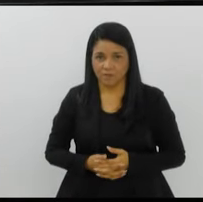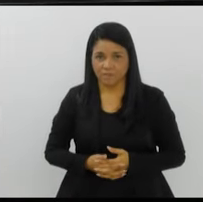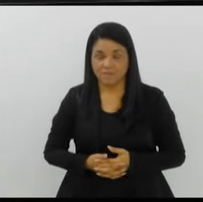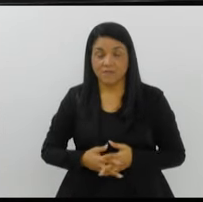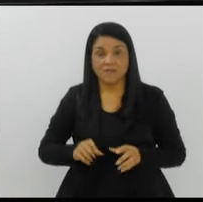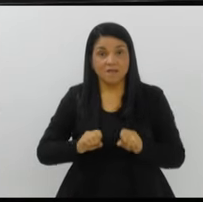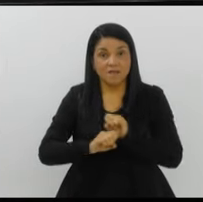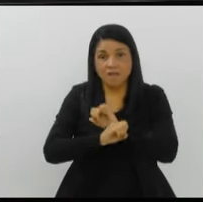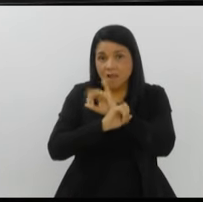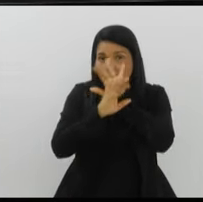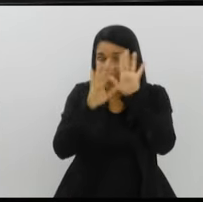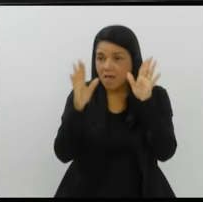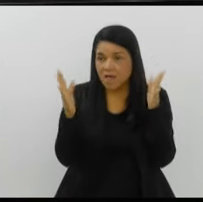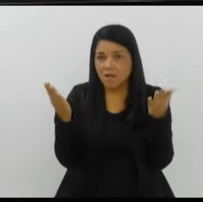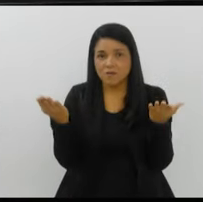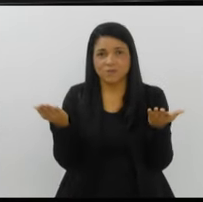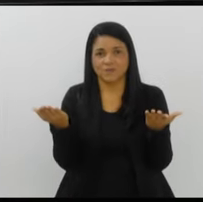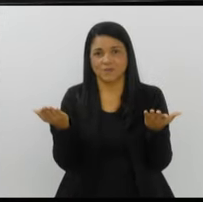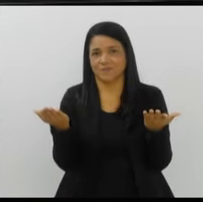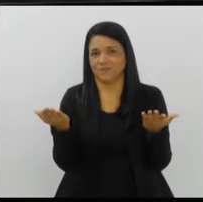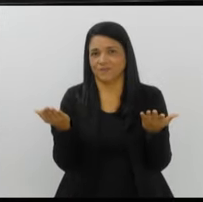clara